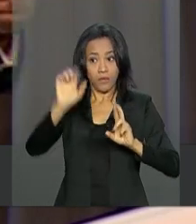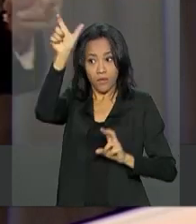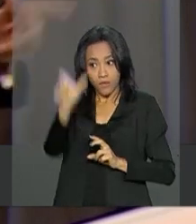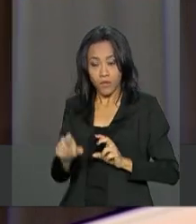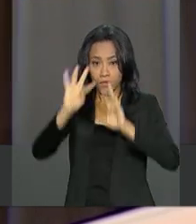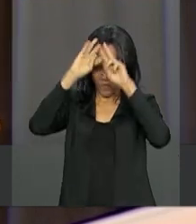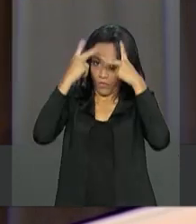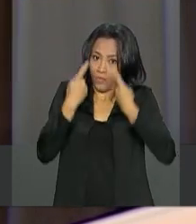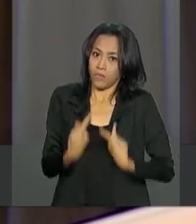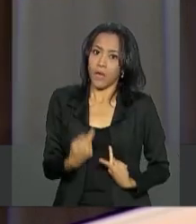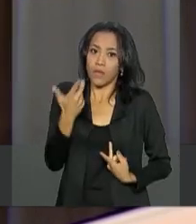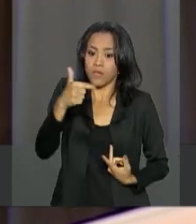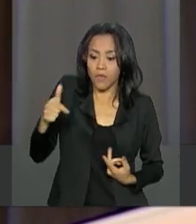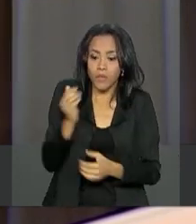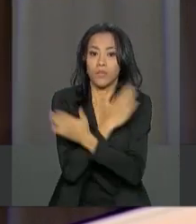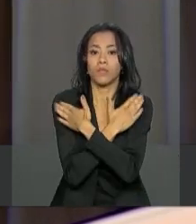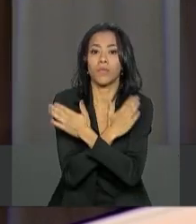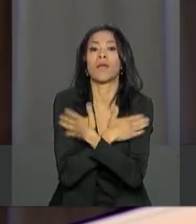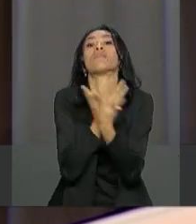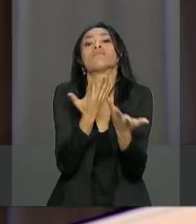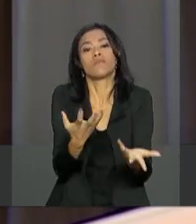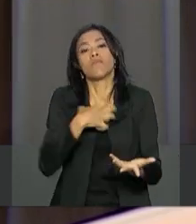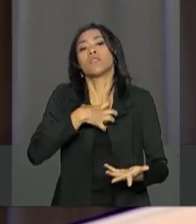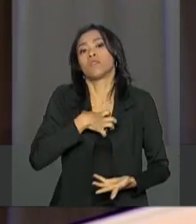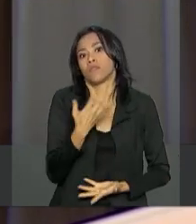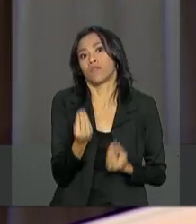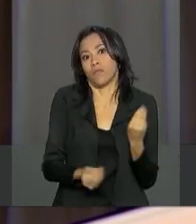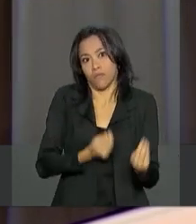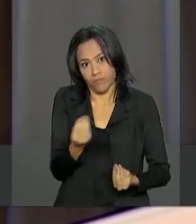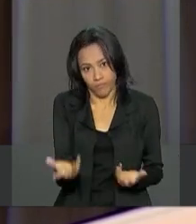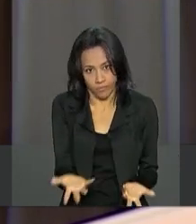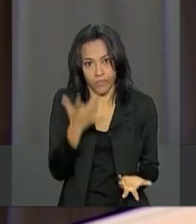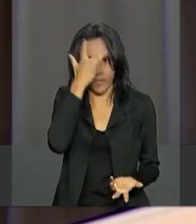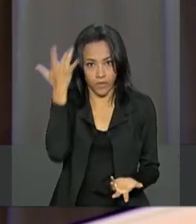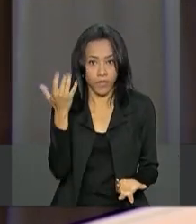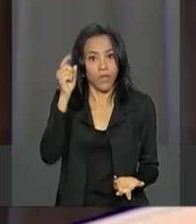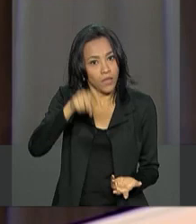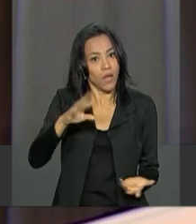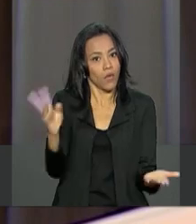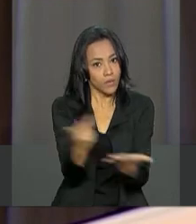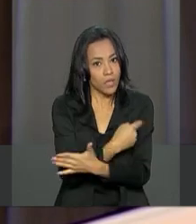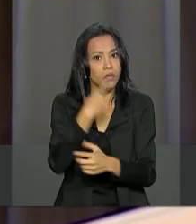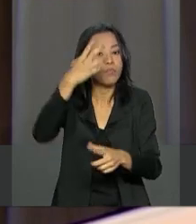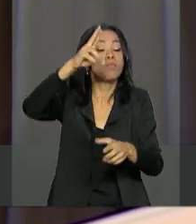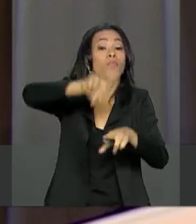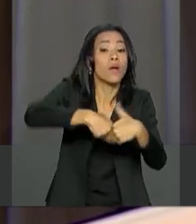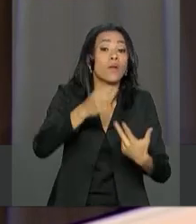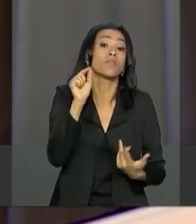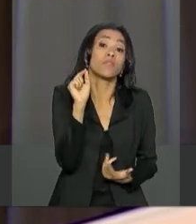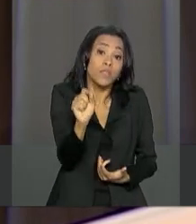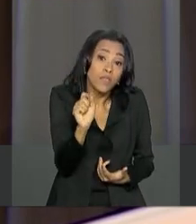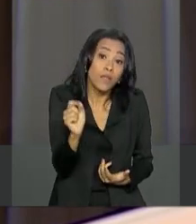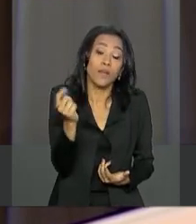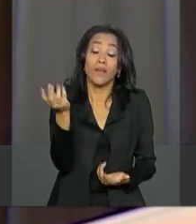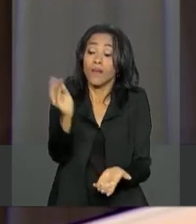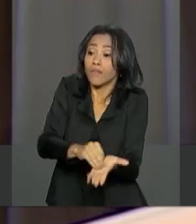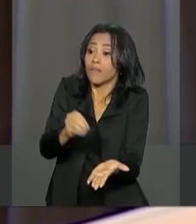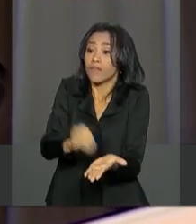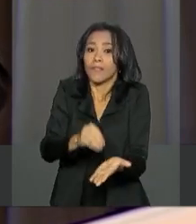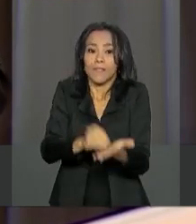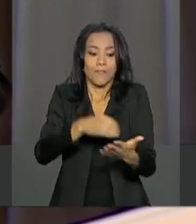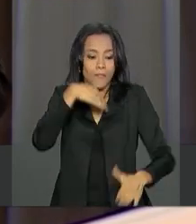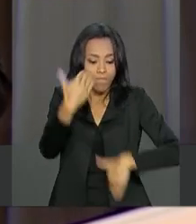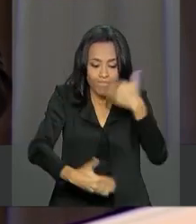não há coisa mais indigna do que o desemprego. E o desemprego, muitas vezes, vem pelas dificuldades, digamos assim, do desenvolvimento